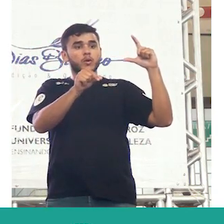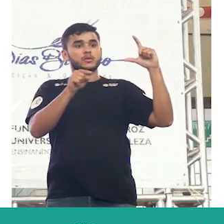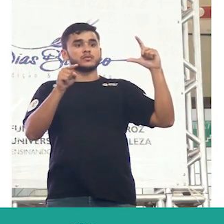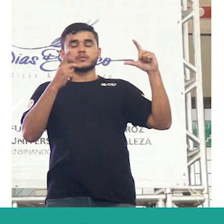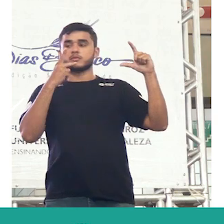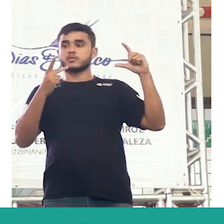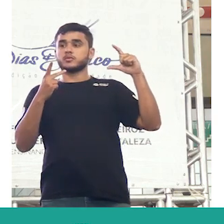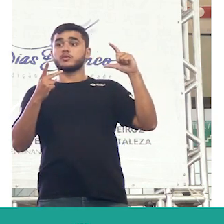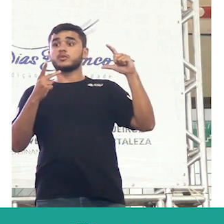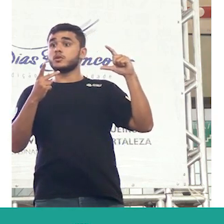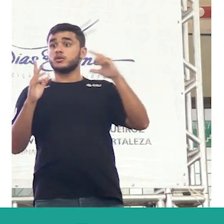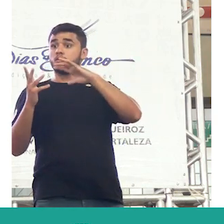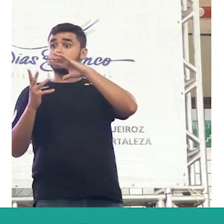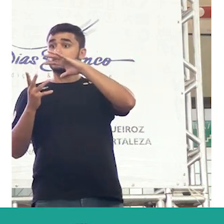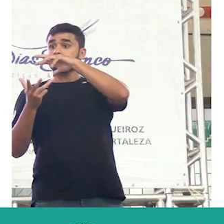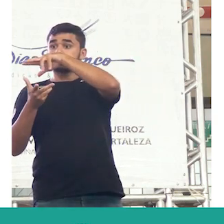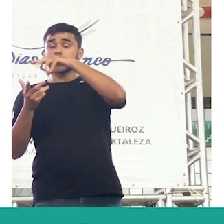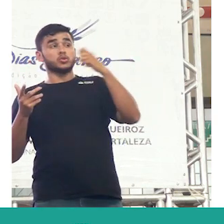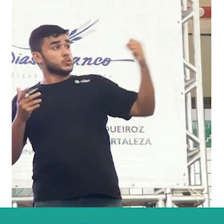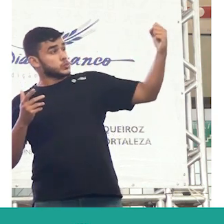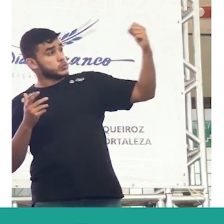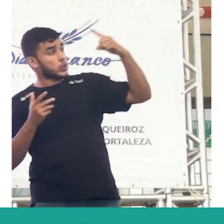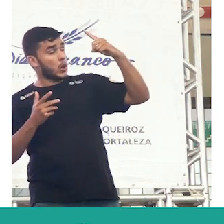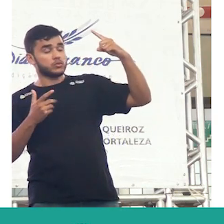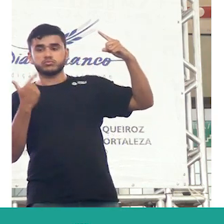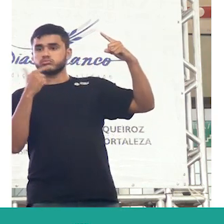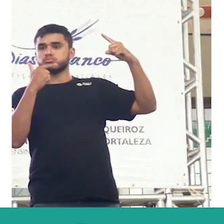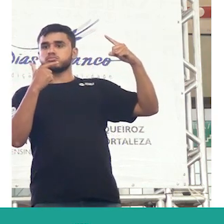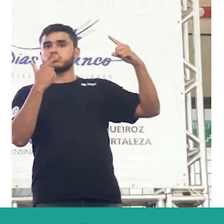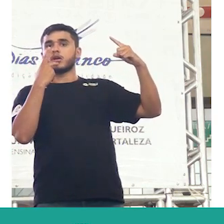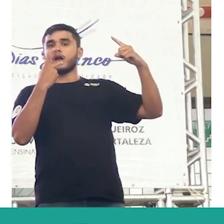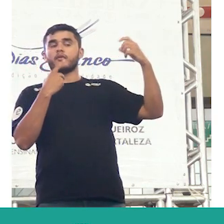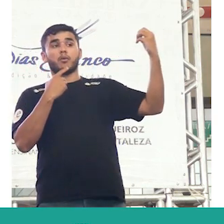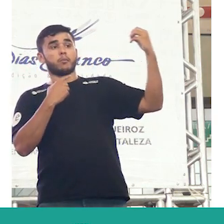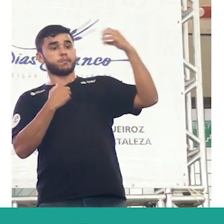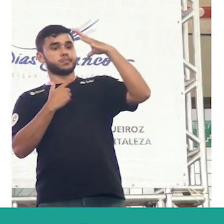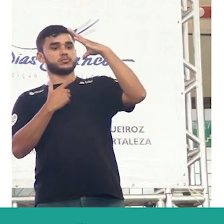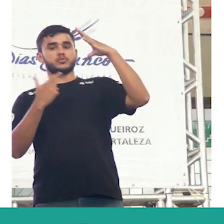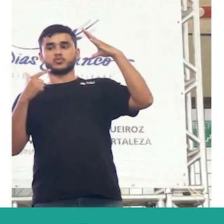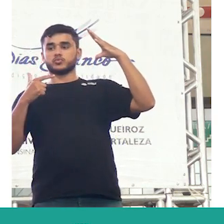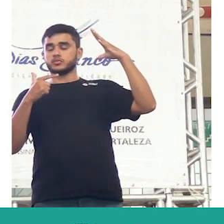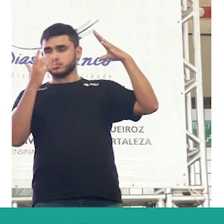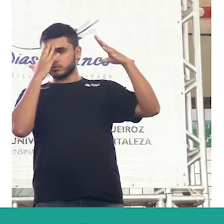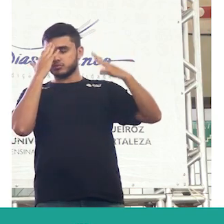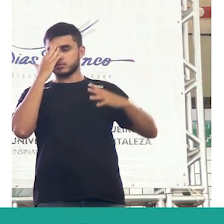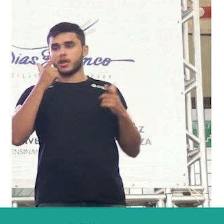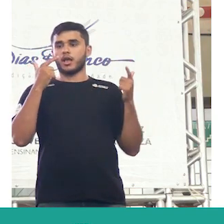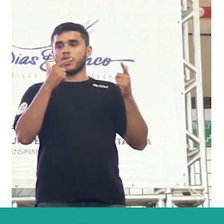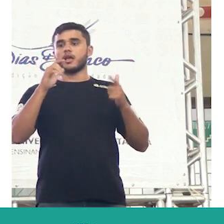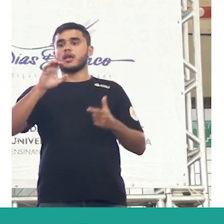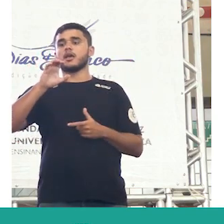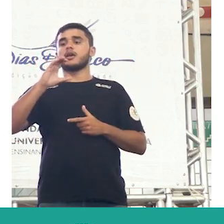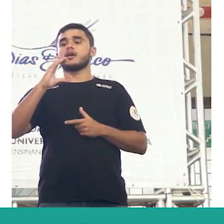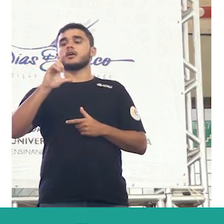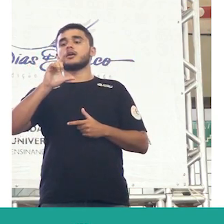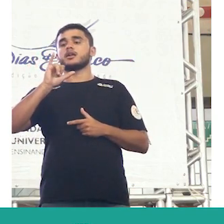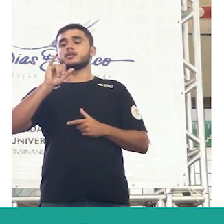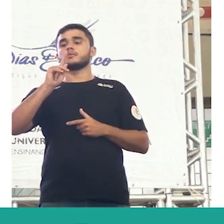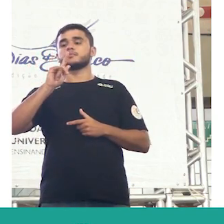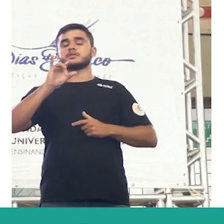a Terra não recebe luz do Sol. Aonde a Terra não recebe luz do Sol, nós chamamos de eclipse